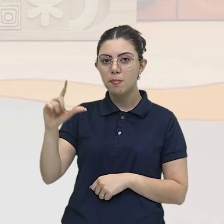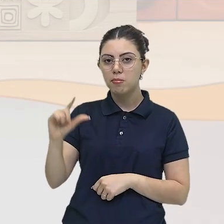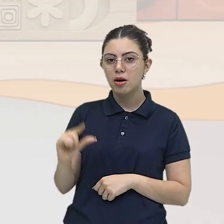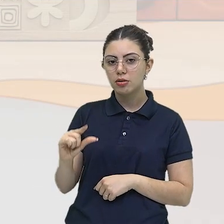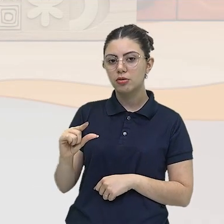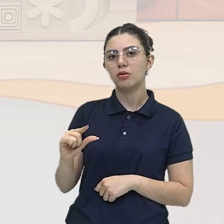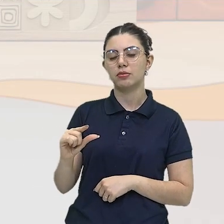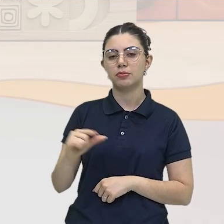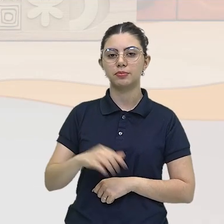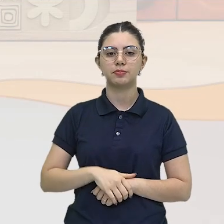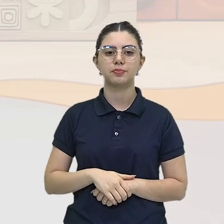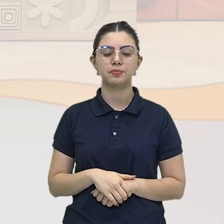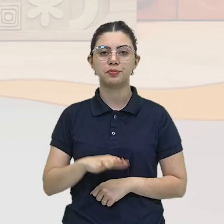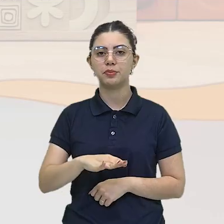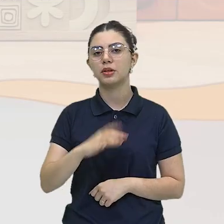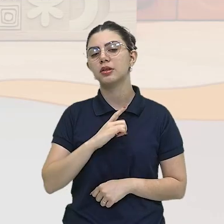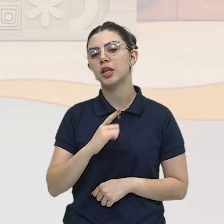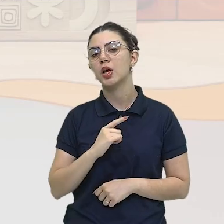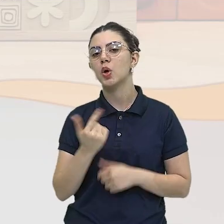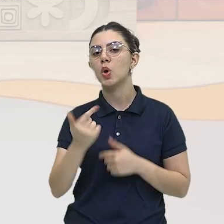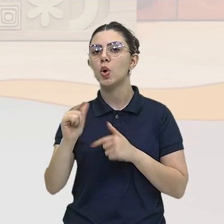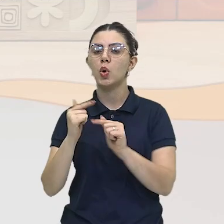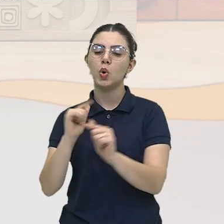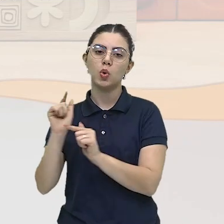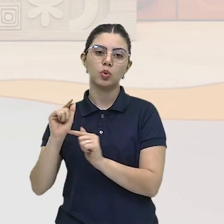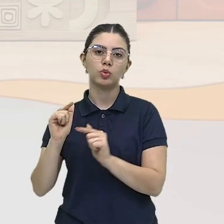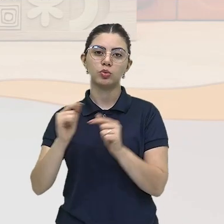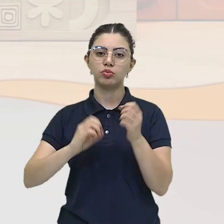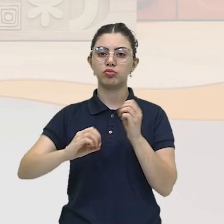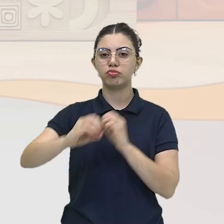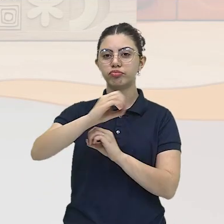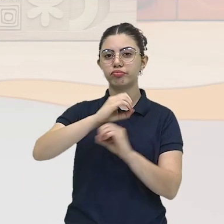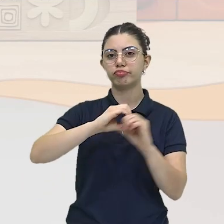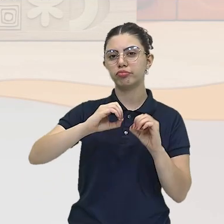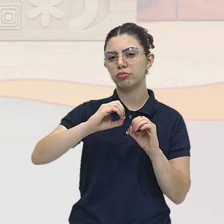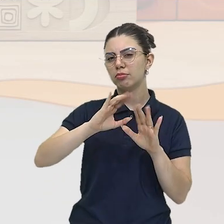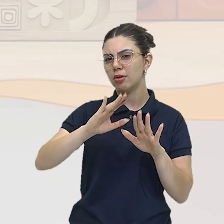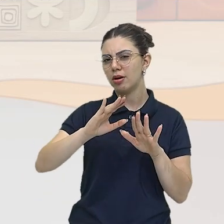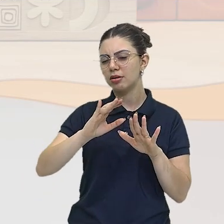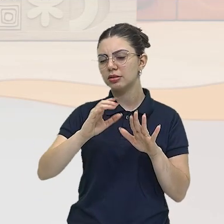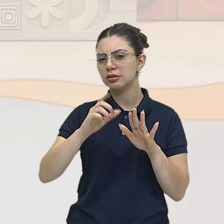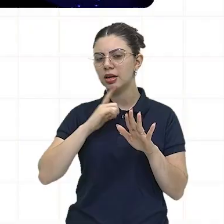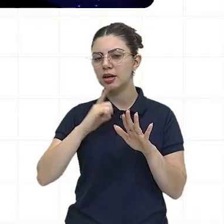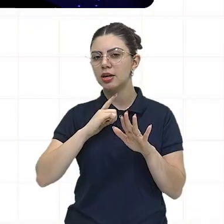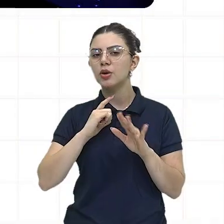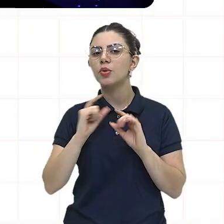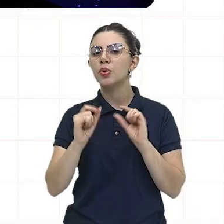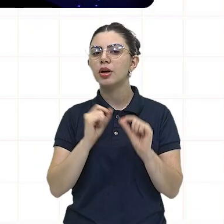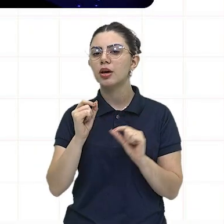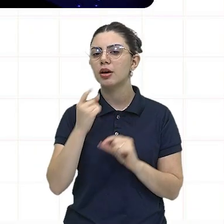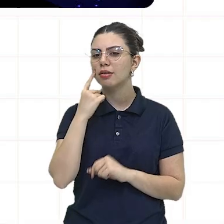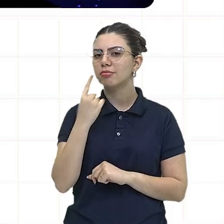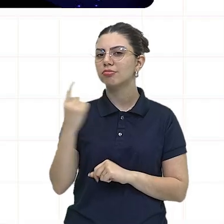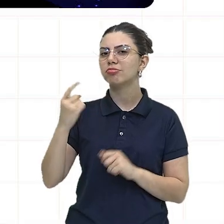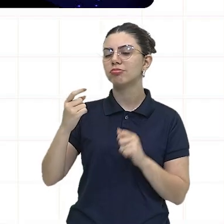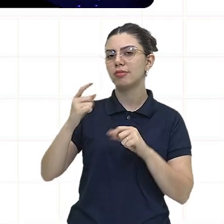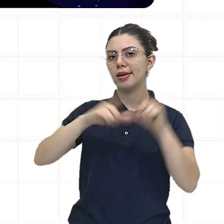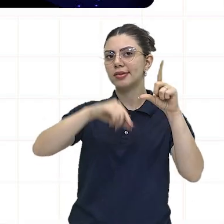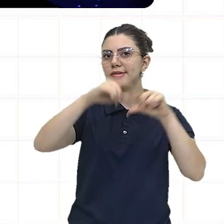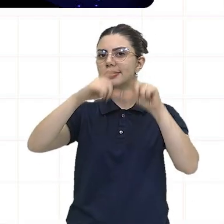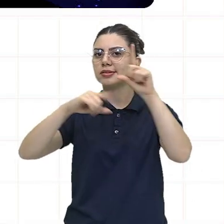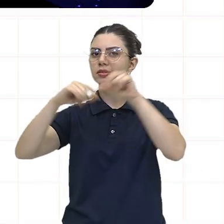Vamos verificar outros corpos celestes que são as estrelas, que estão presentes no